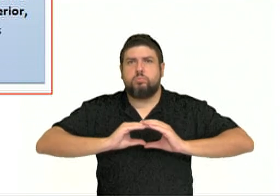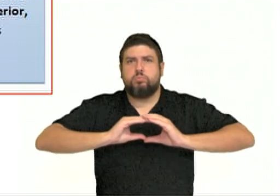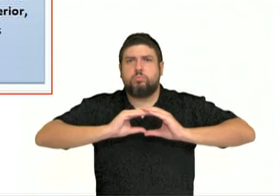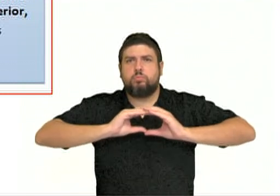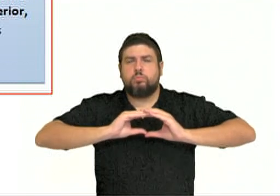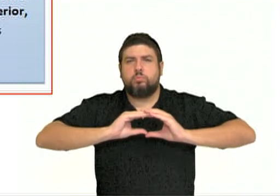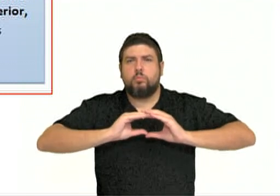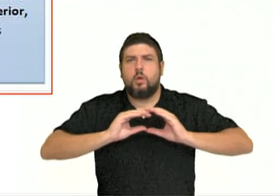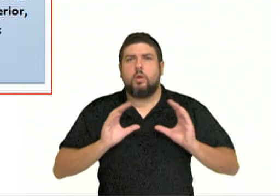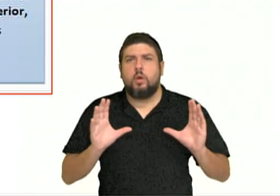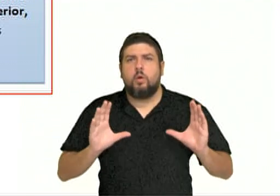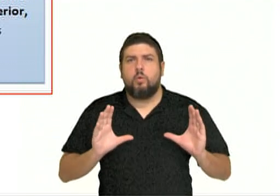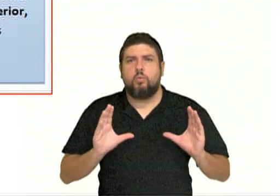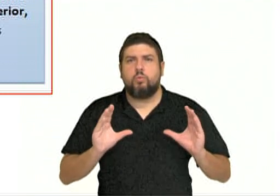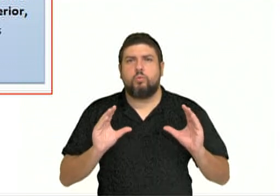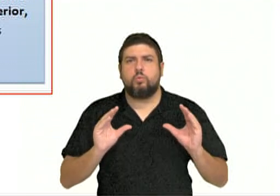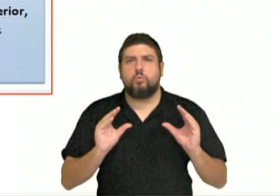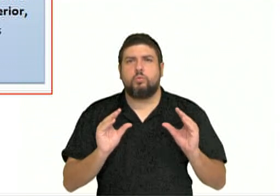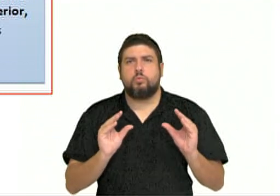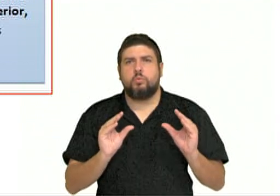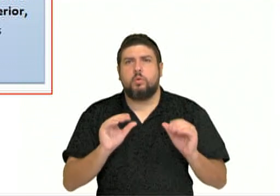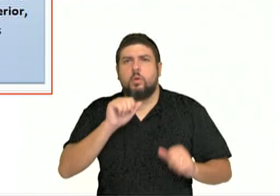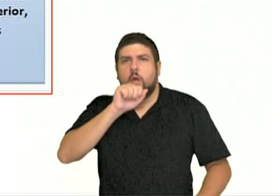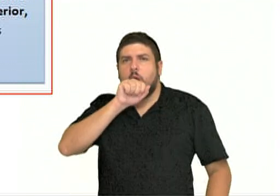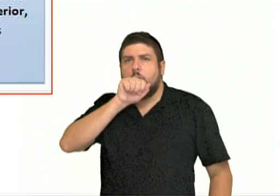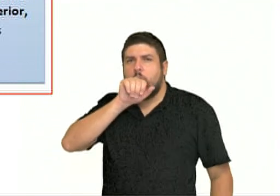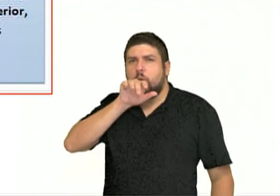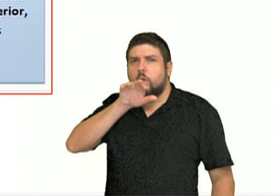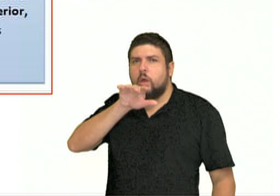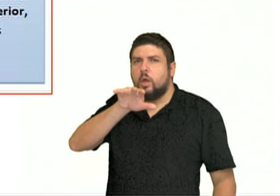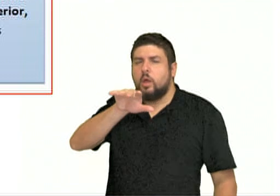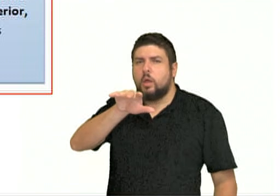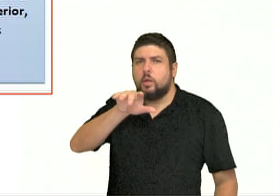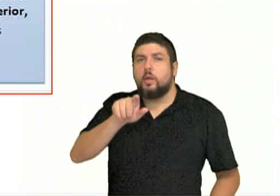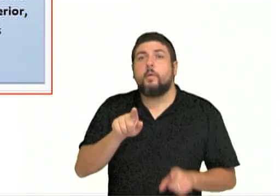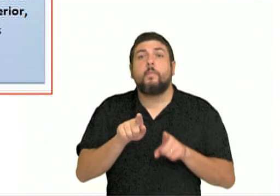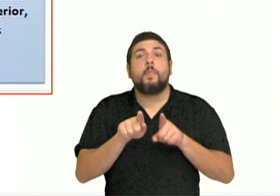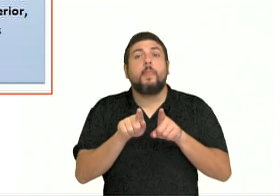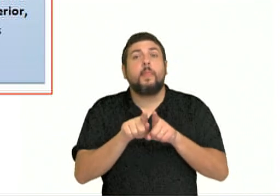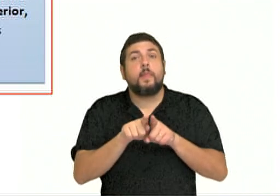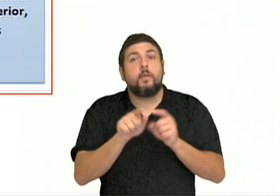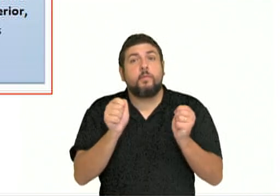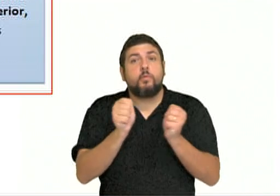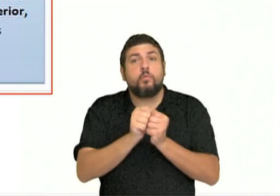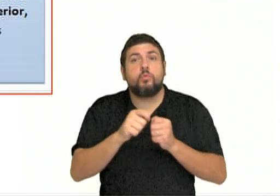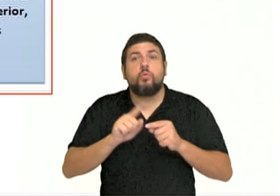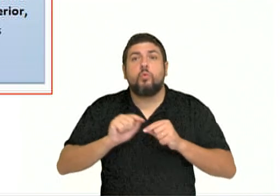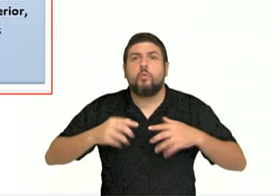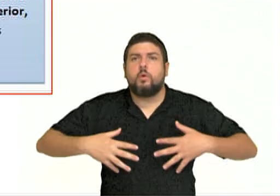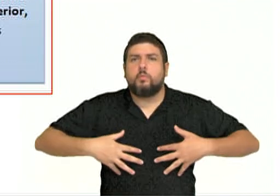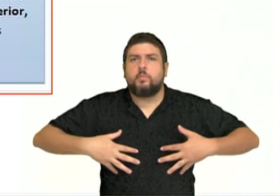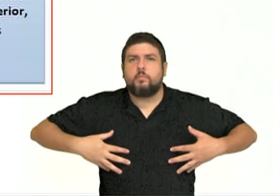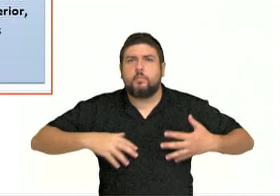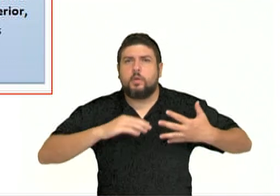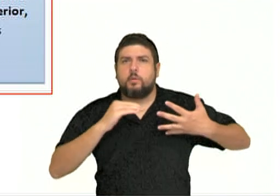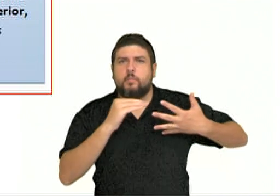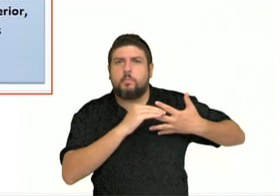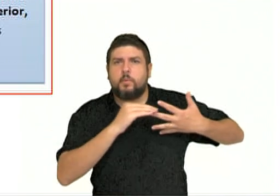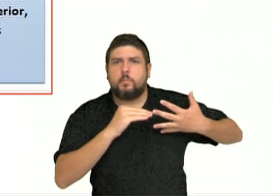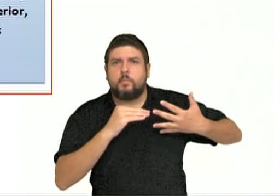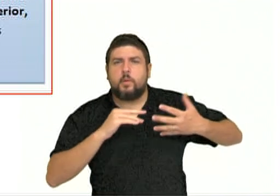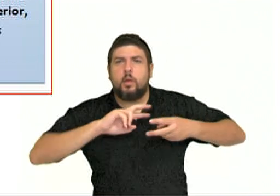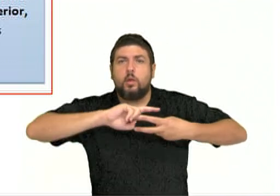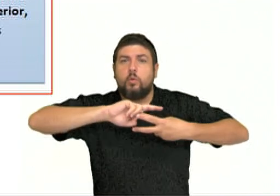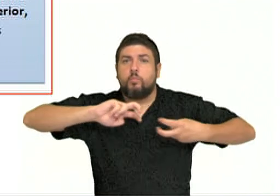pulmões, mandando o ar para fora. Ao mesmo tempo, os músculos intercostais também relaxam